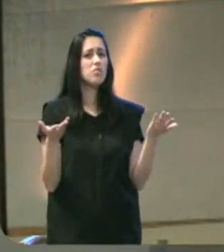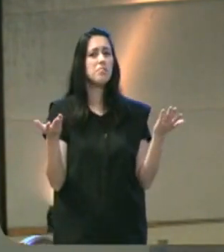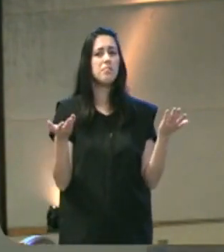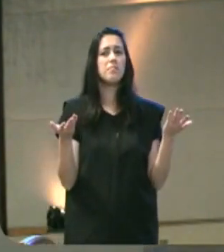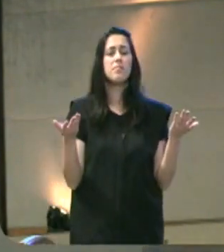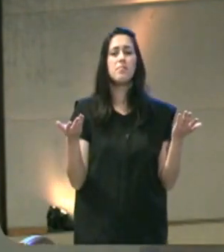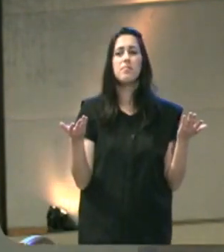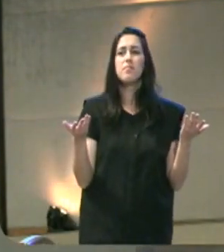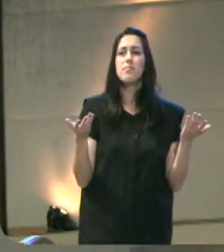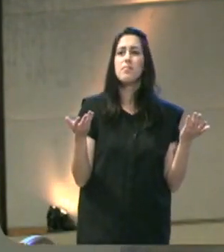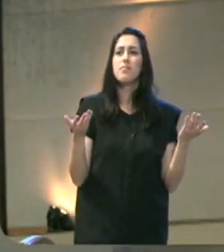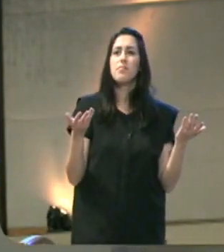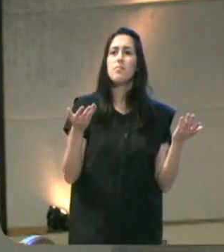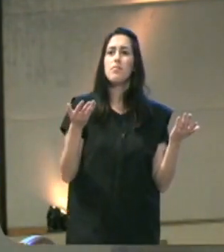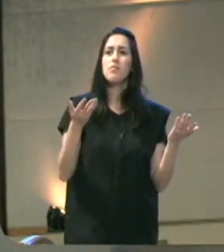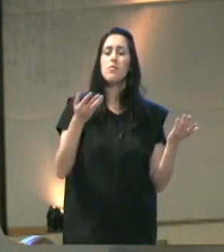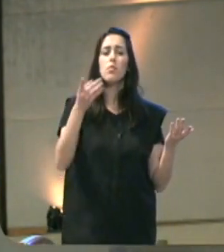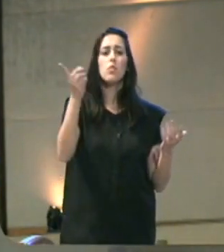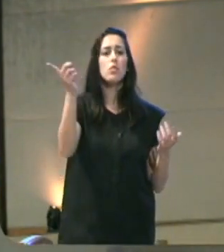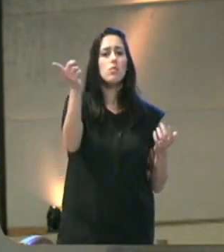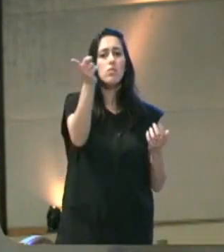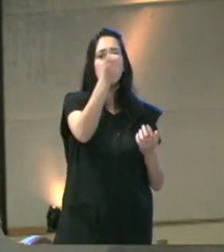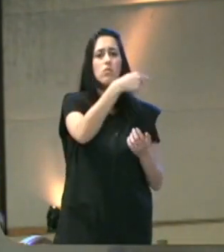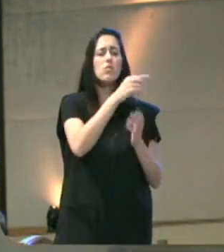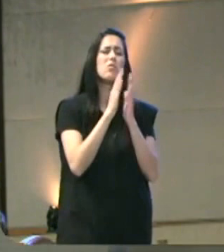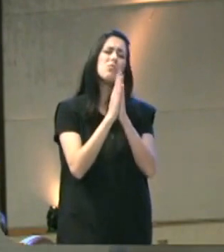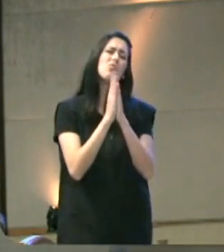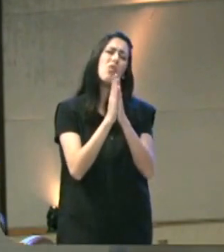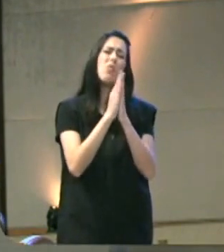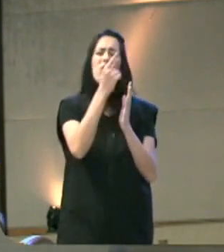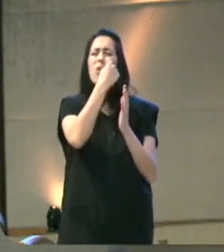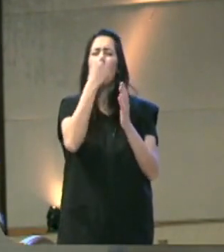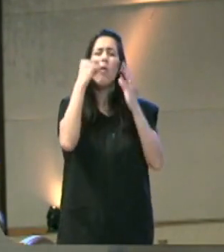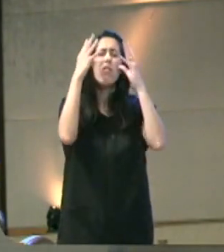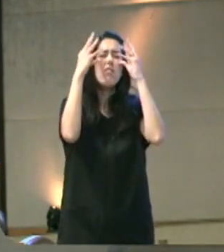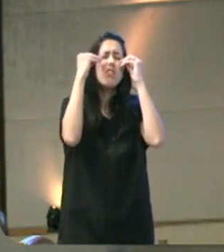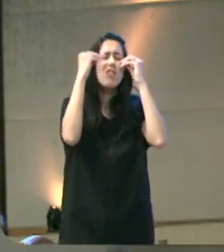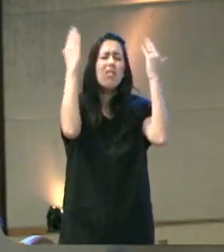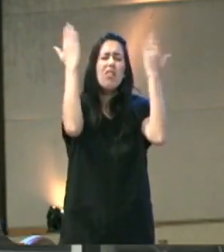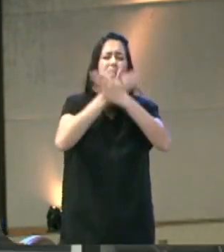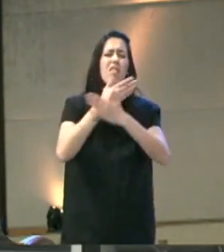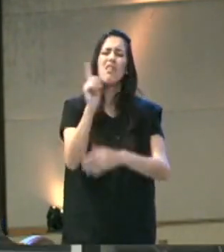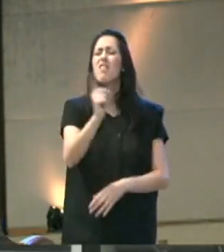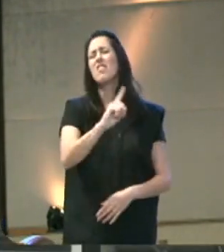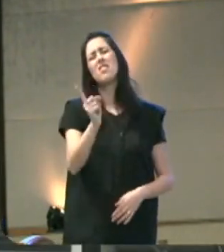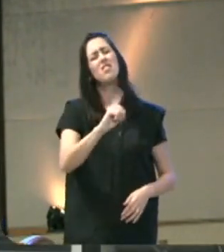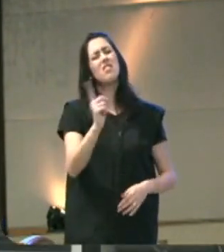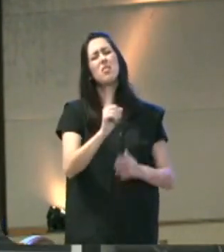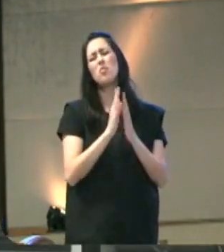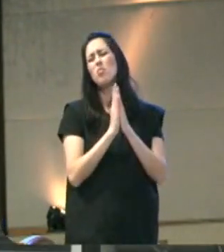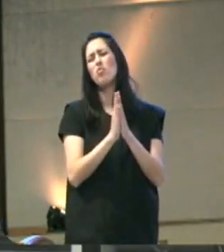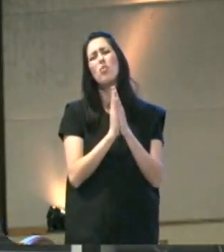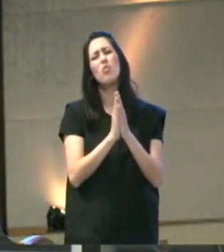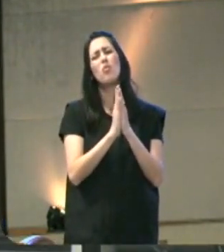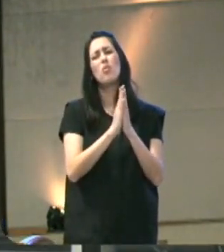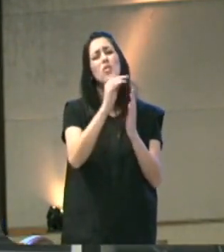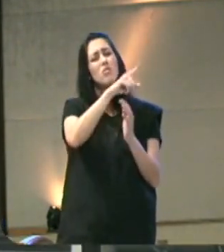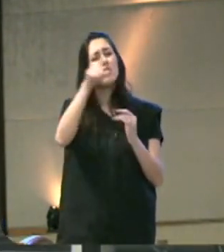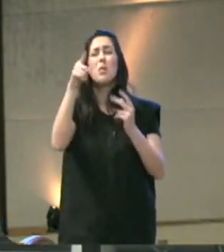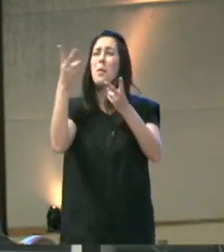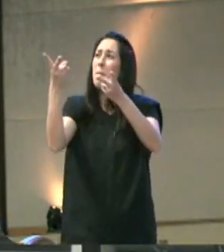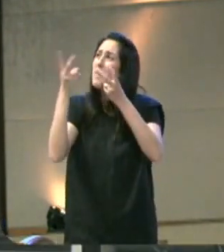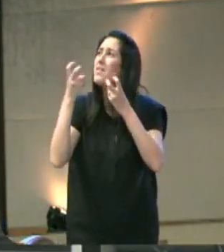não impeça, não permita que os seus olhos se fechem para enxergar aquilo que Deus quer fazer na tua